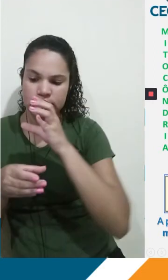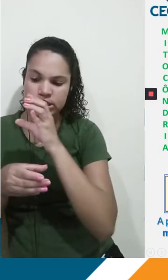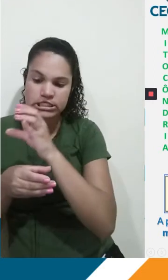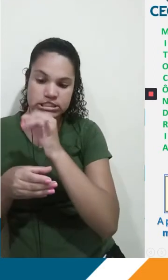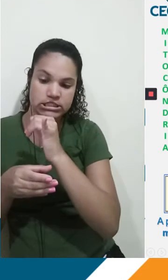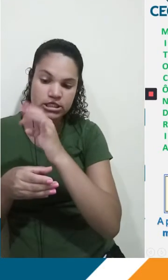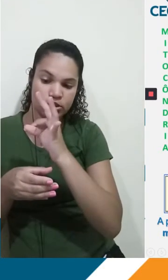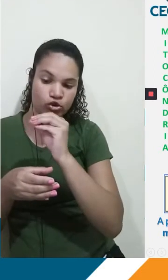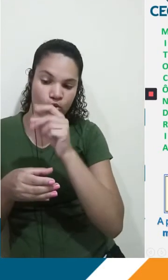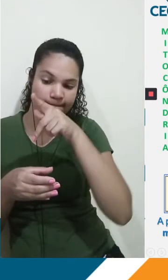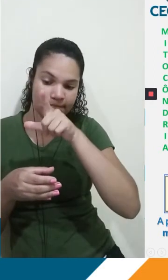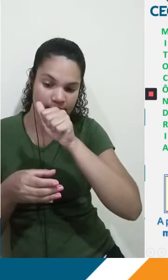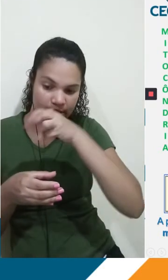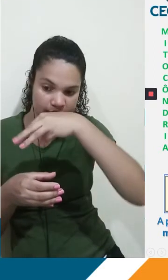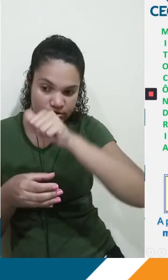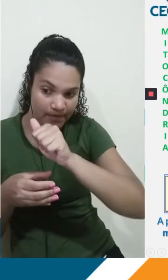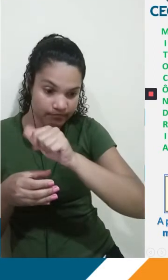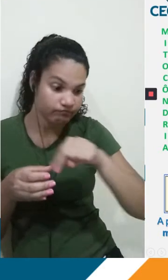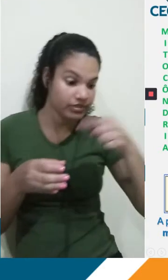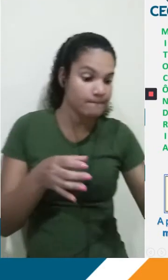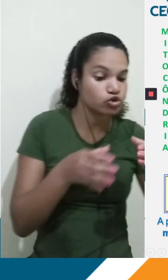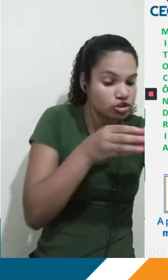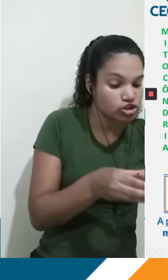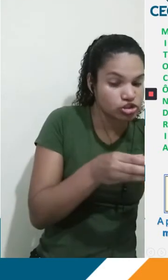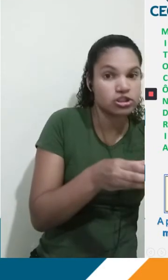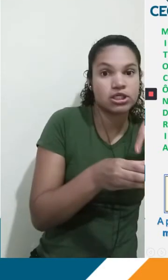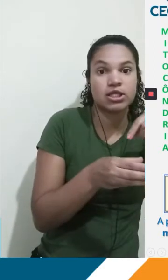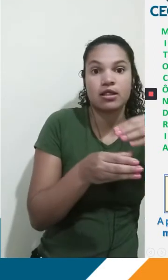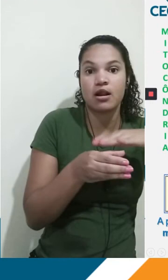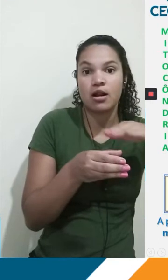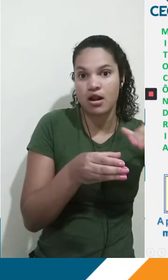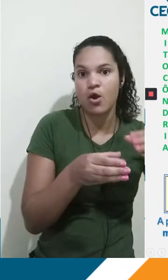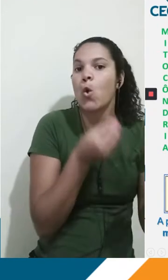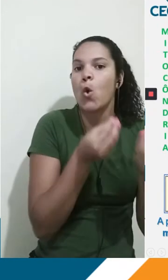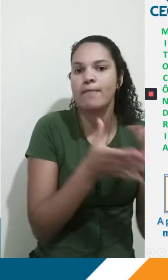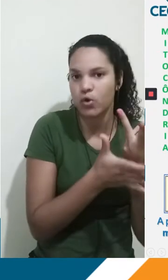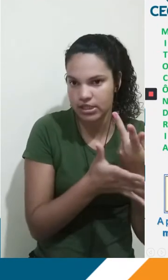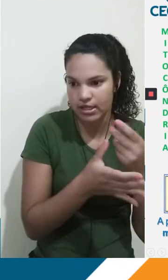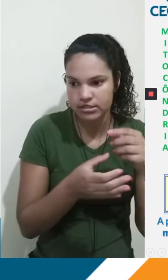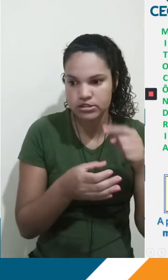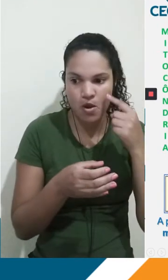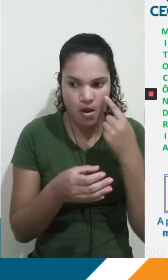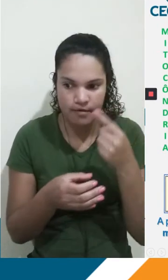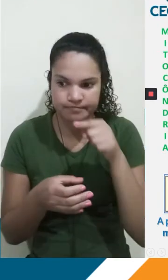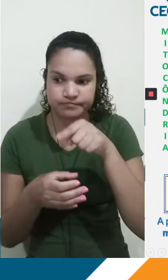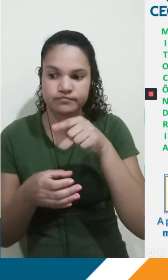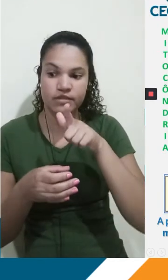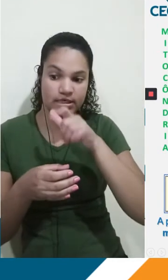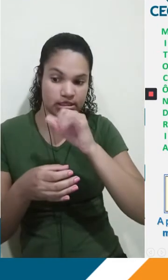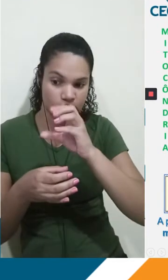dentro das mitocôndrias. A sequência é esta, ó, glicose, transformada em piruvato no processo de